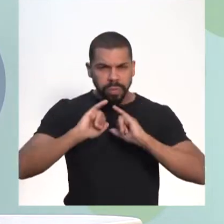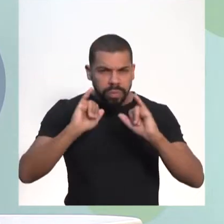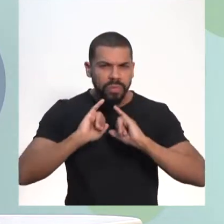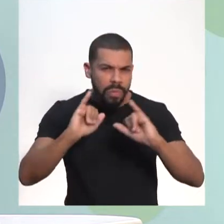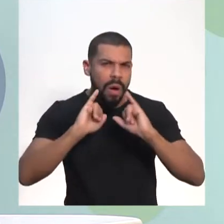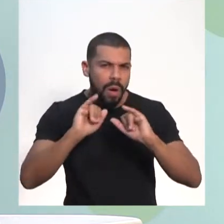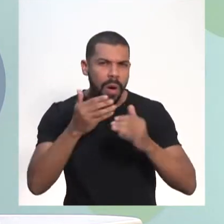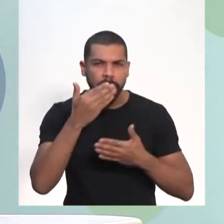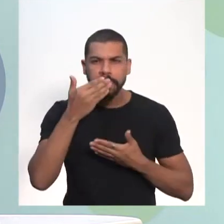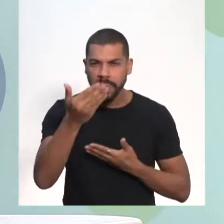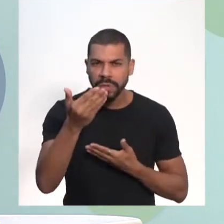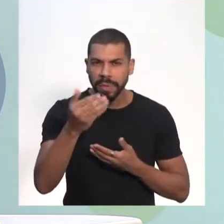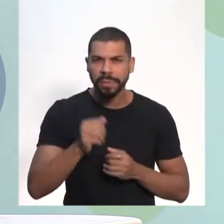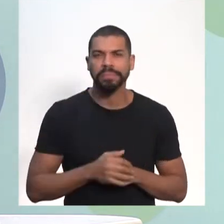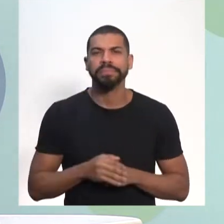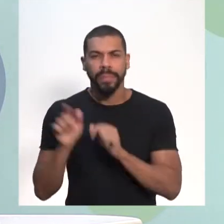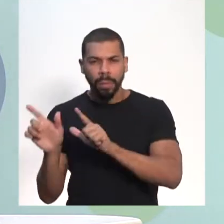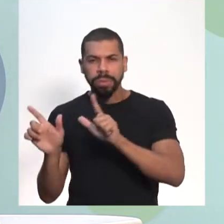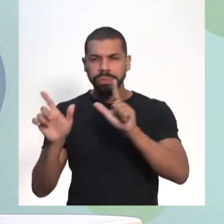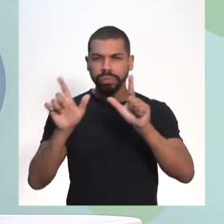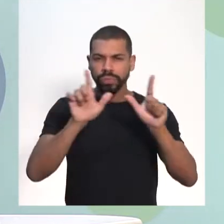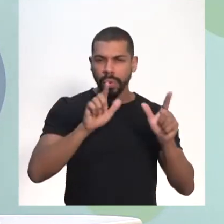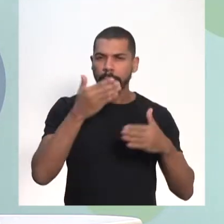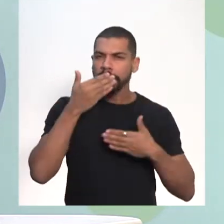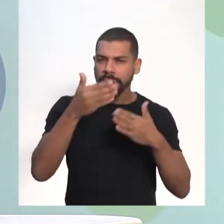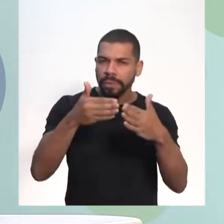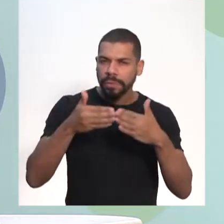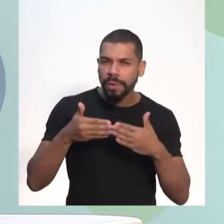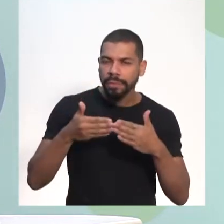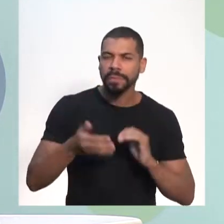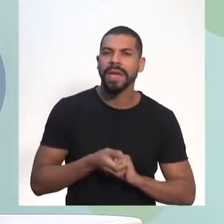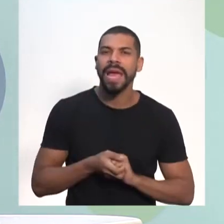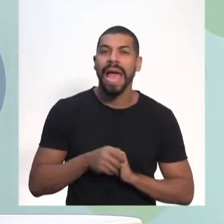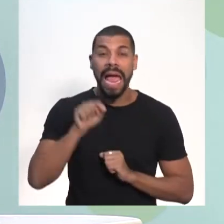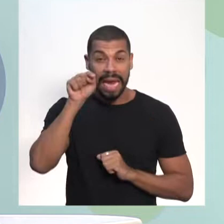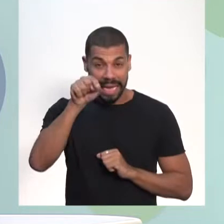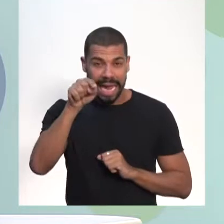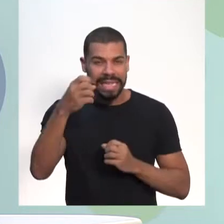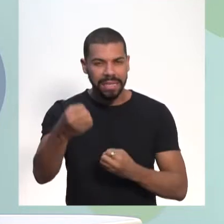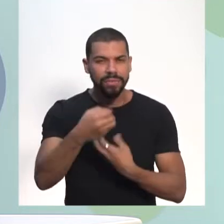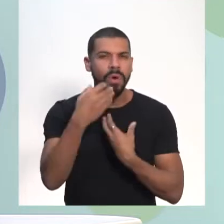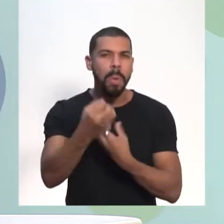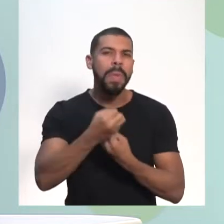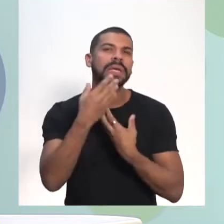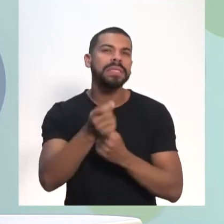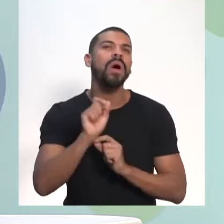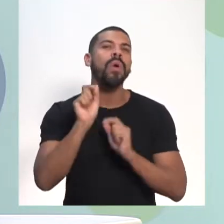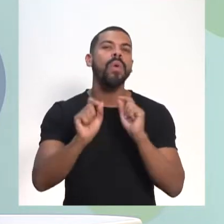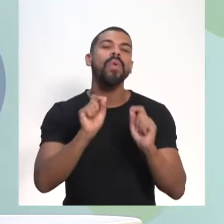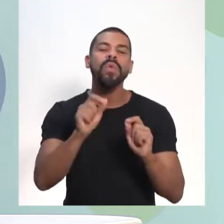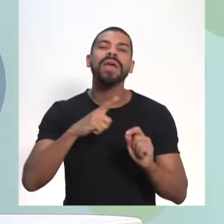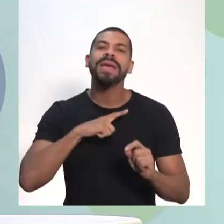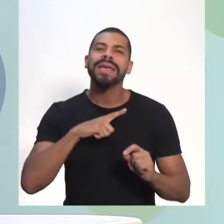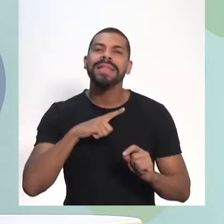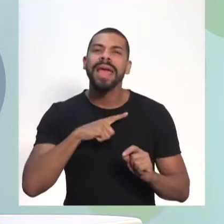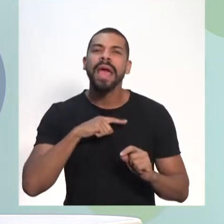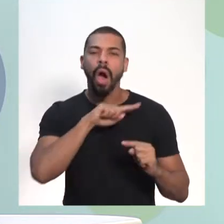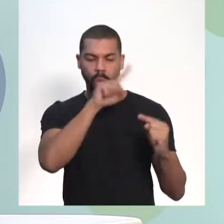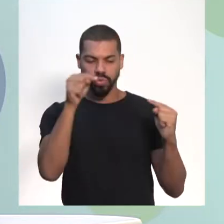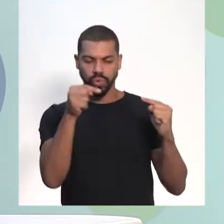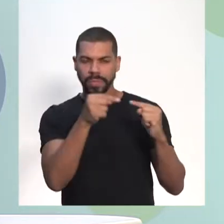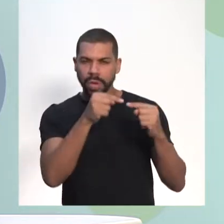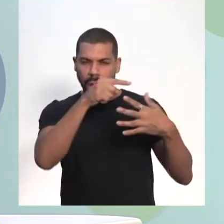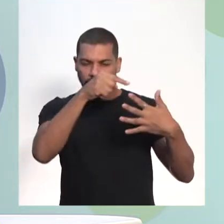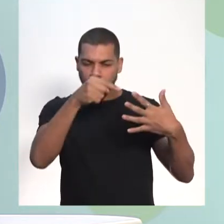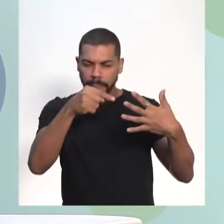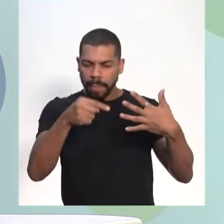pedir para colocarem na tela a nossa apresentação, por favor. E, nesse comunicado, nós colocamos alguns objetivos,